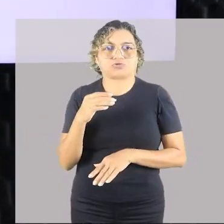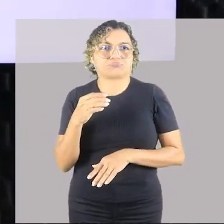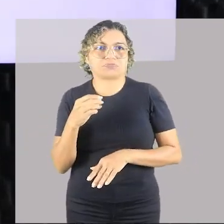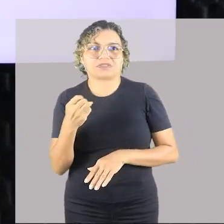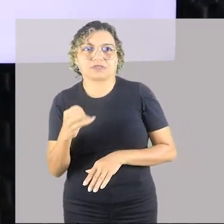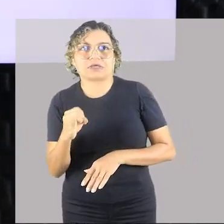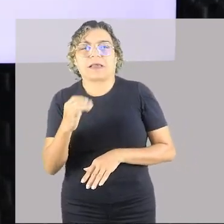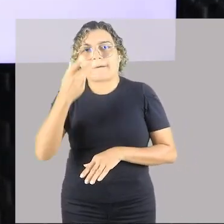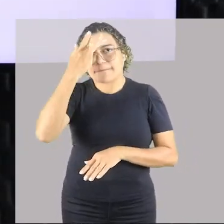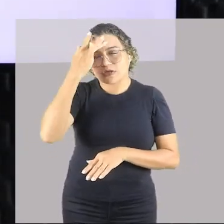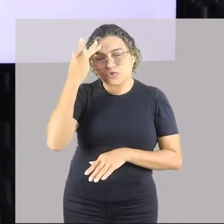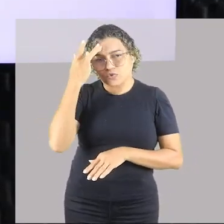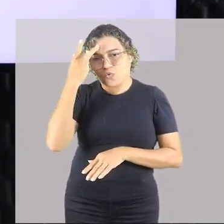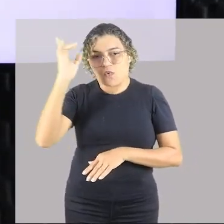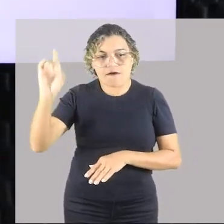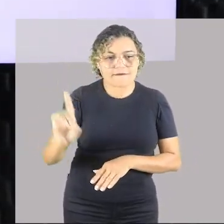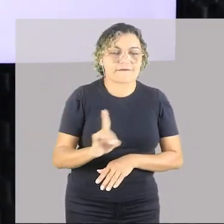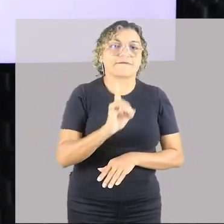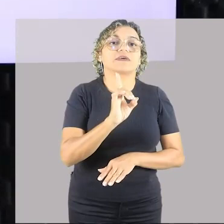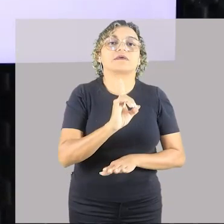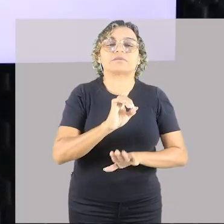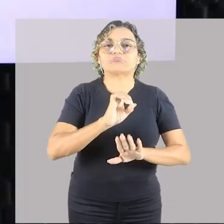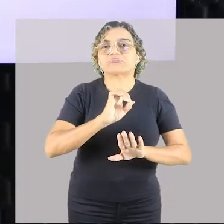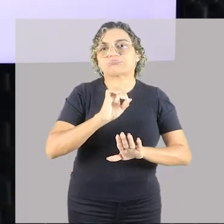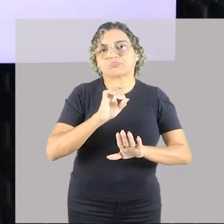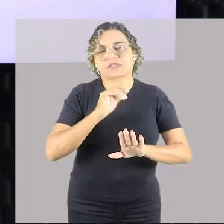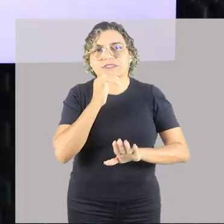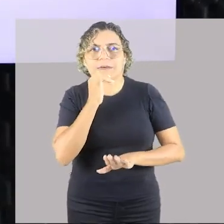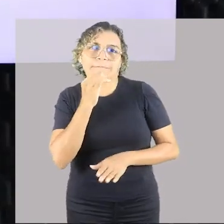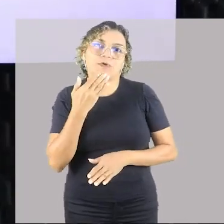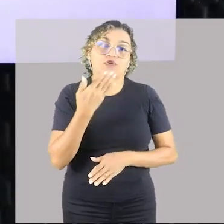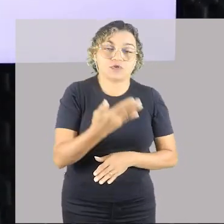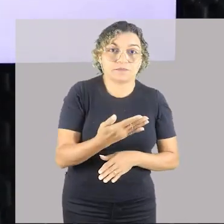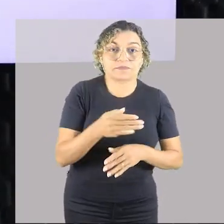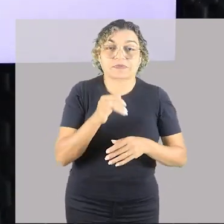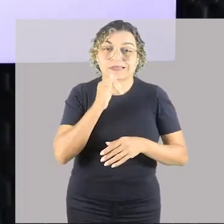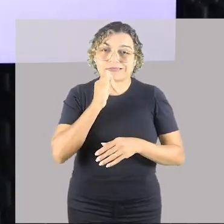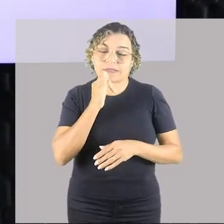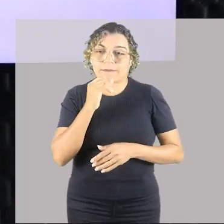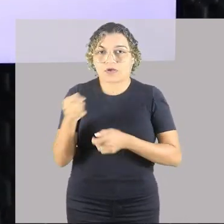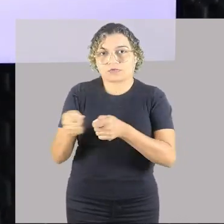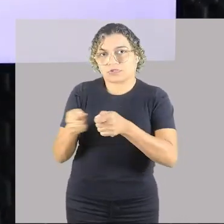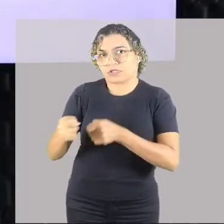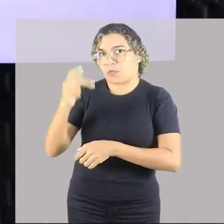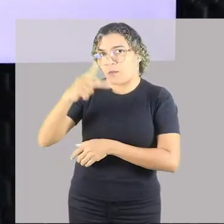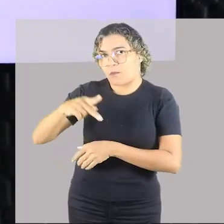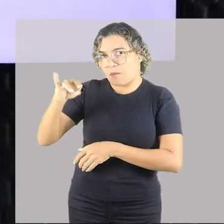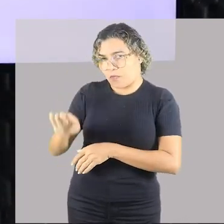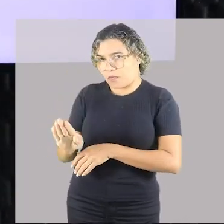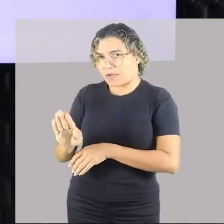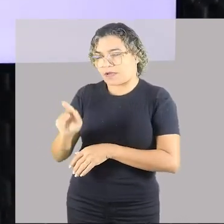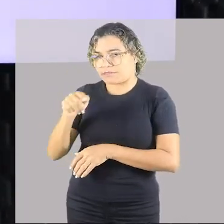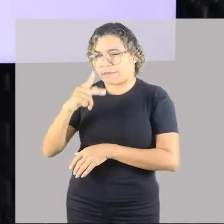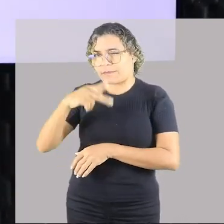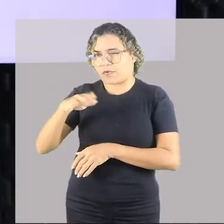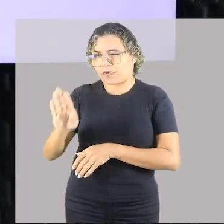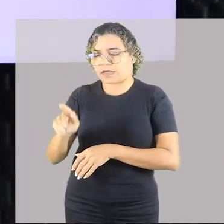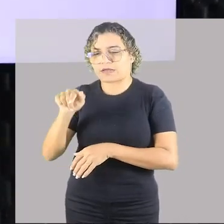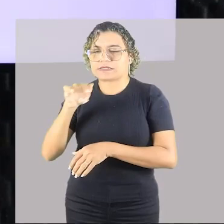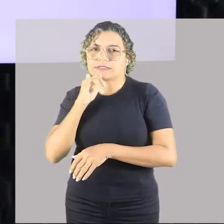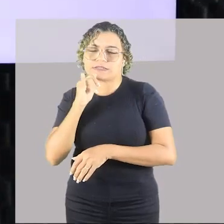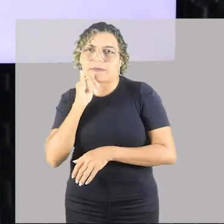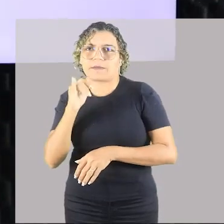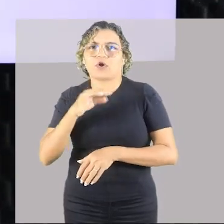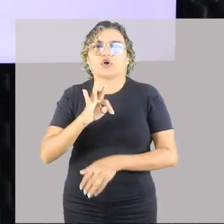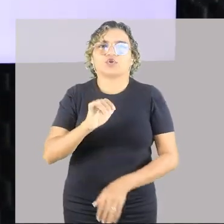provocação, independentemente de alguém chegar e bater a porta. A própria administração pública, pelo seu próprio princípio